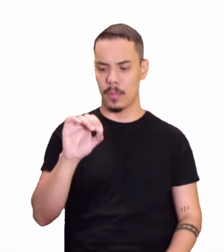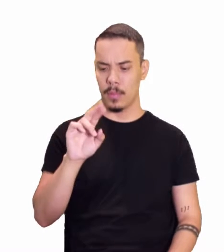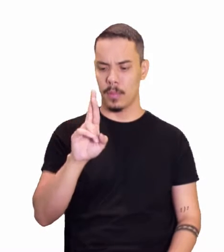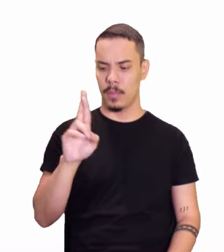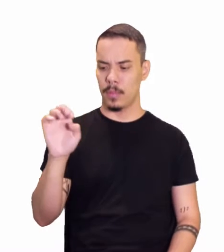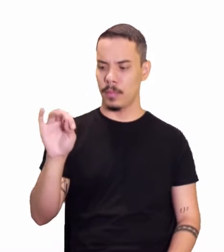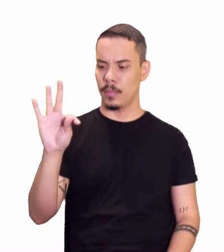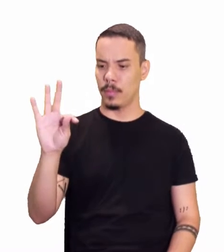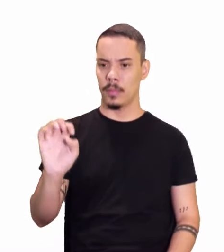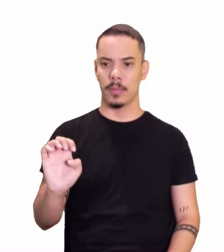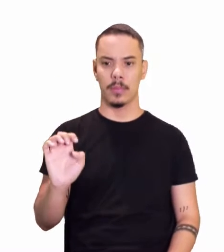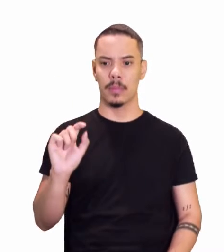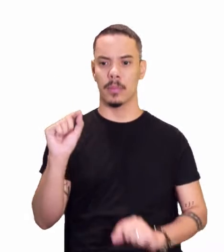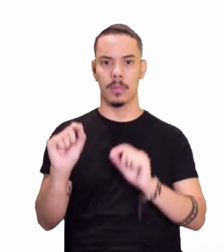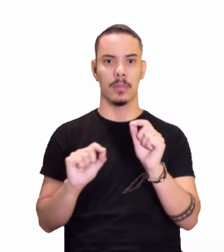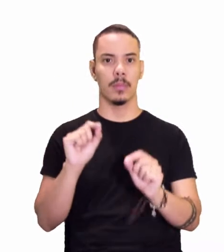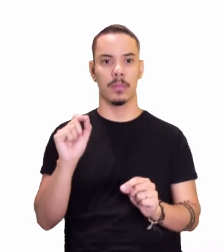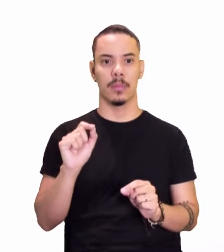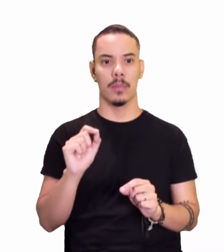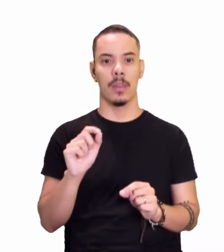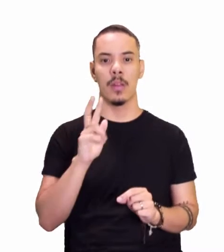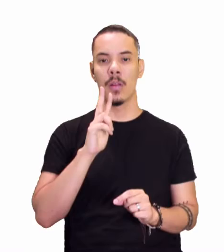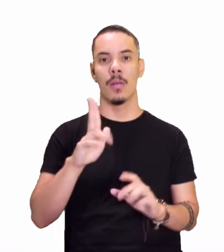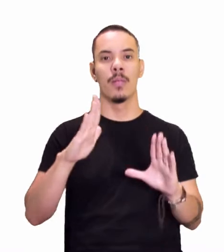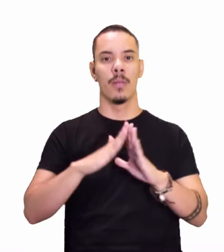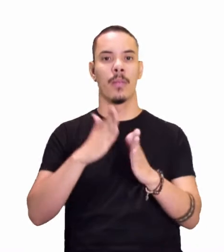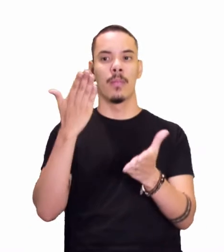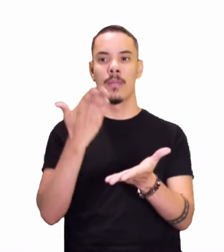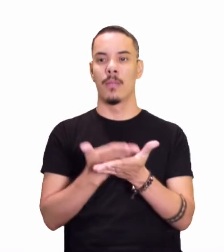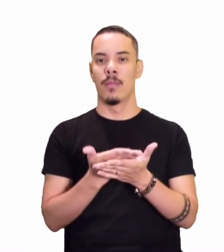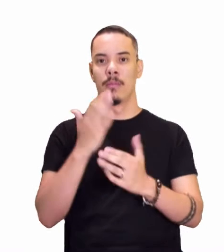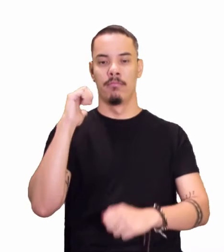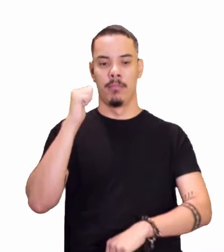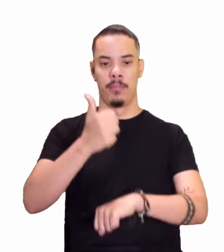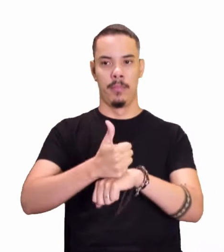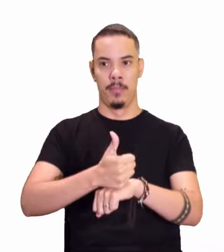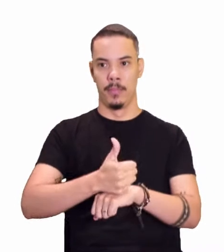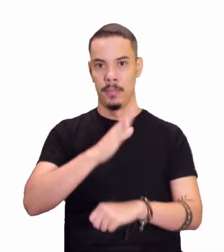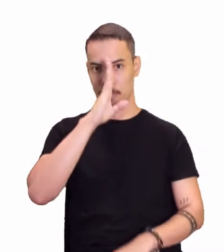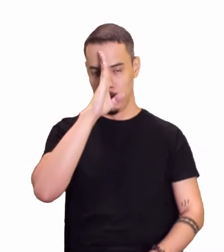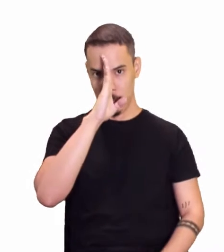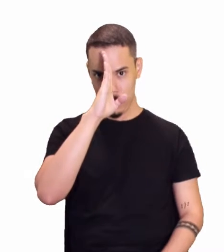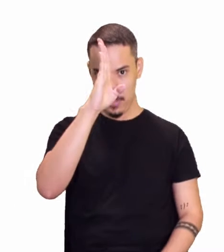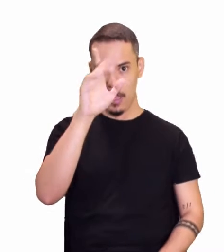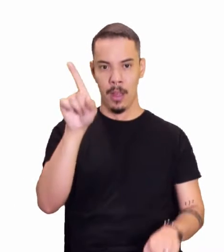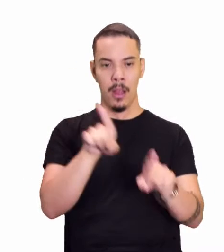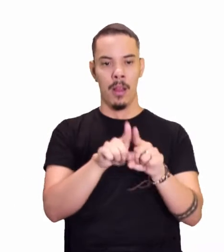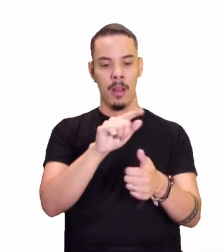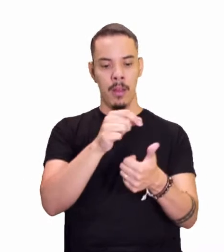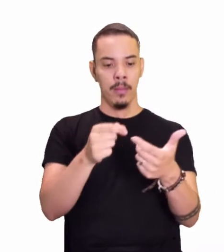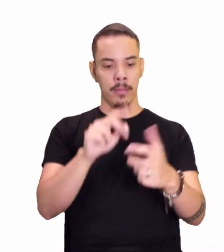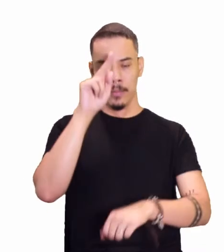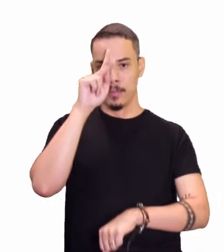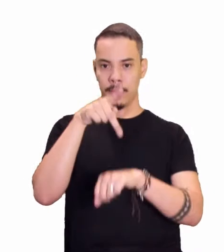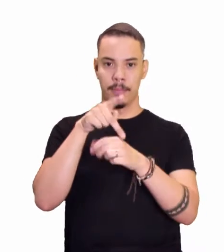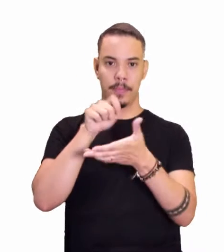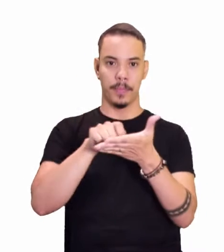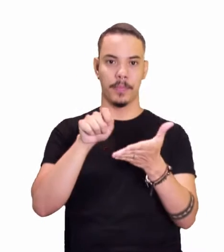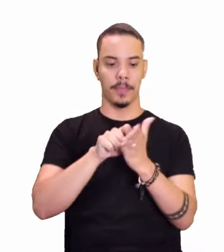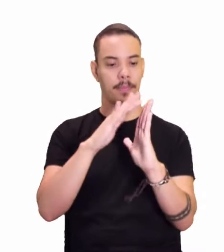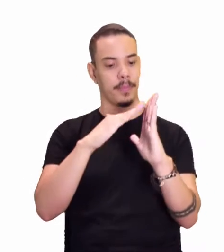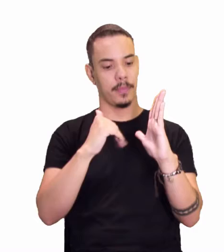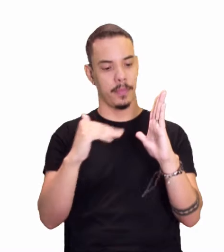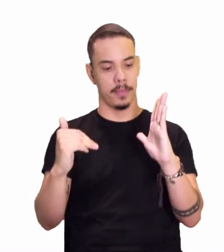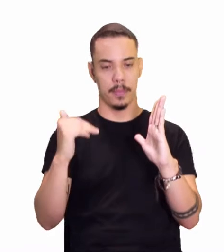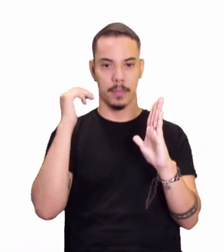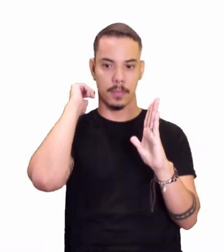porque ela vem exatamente aquela escola que vai se primar, que vai ter ali os seus poetas trazendo a sua estética ali para